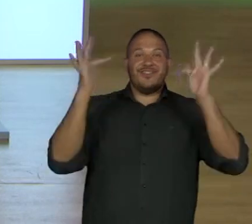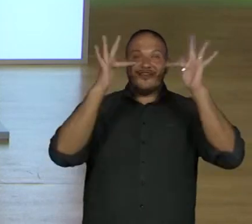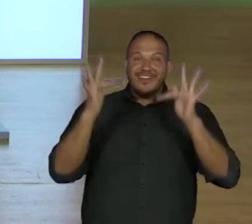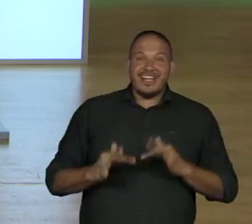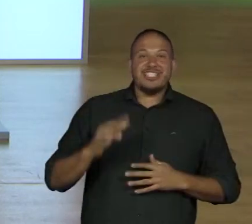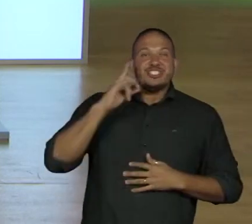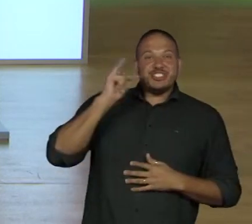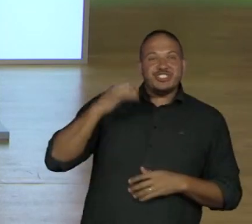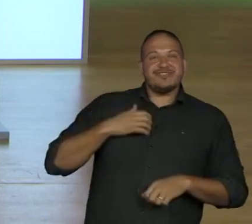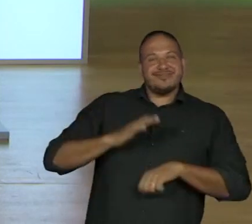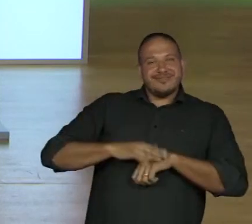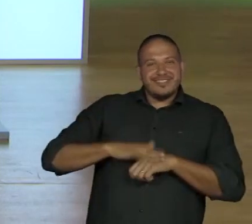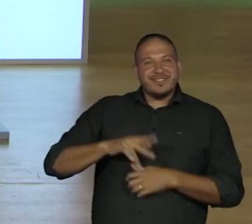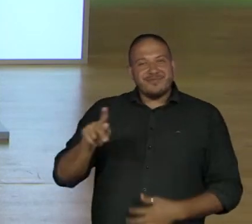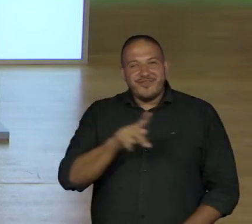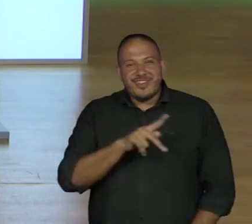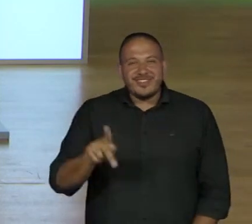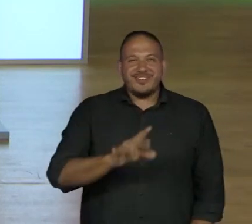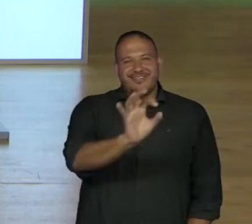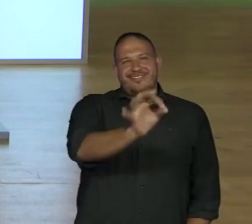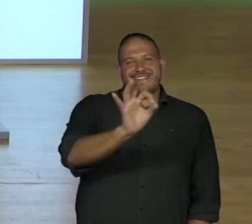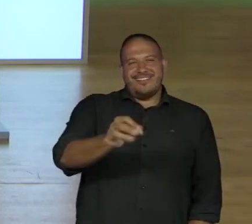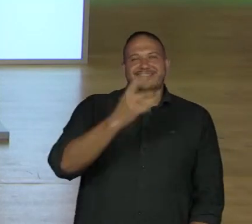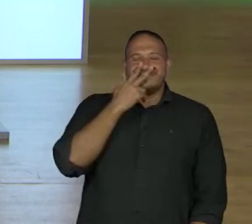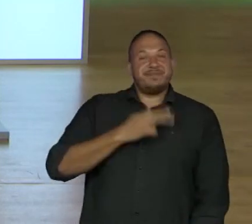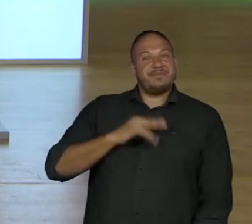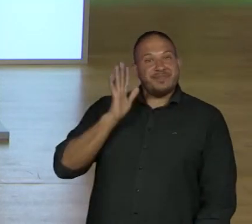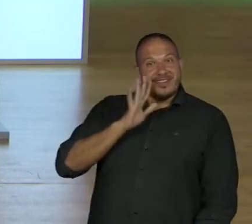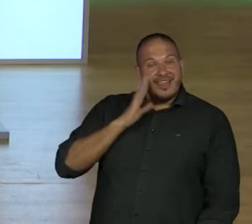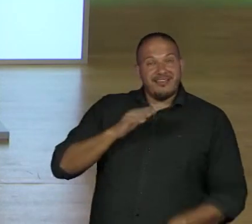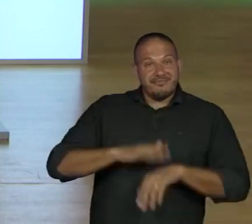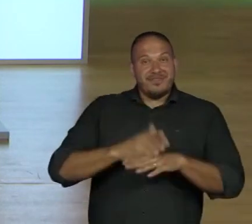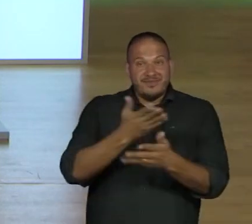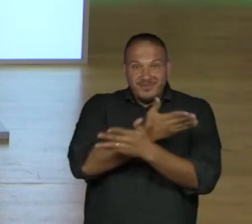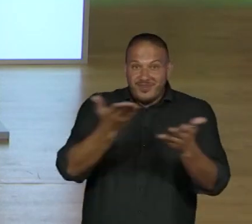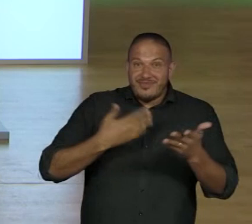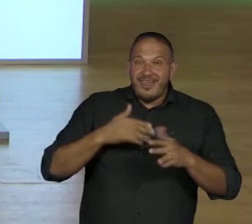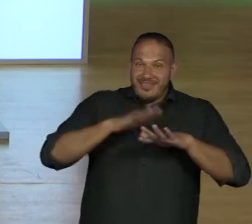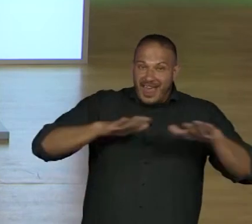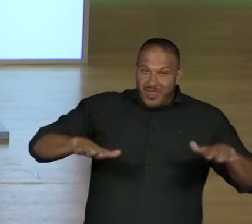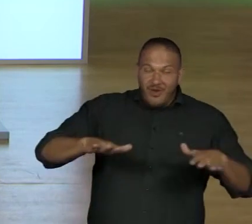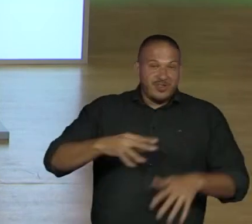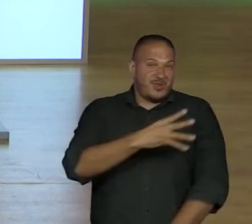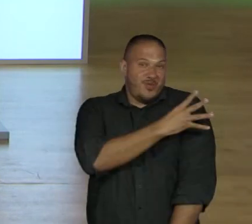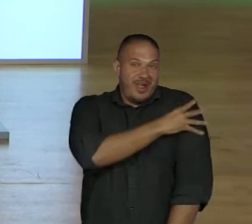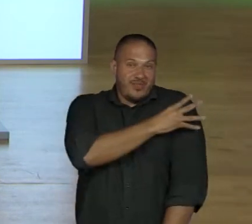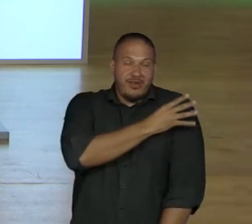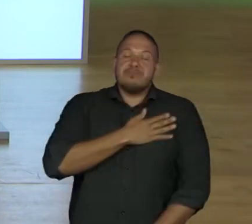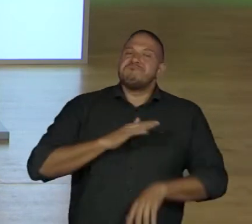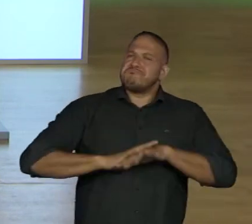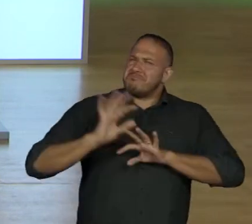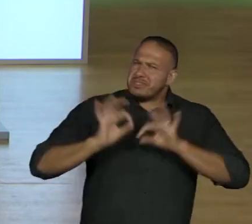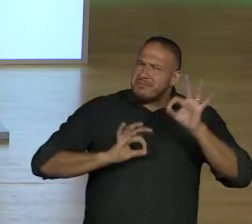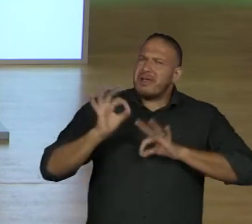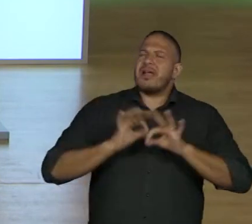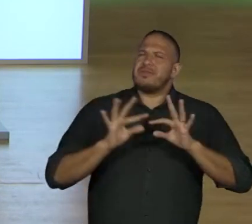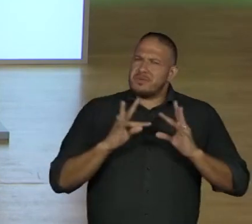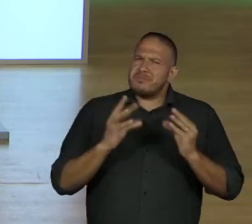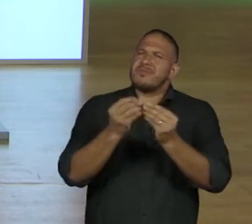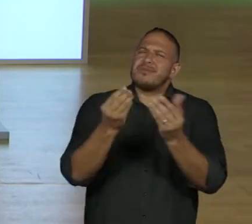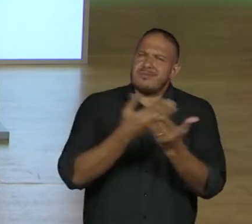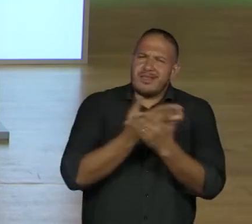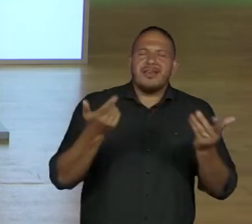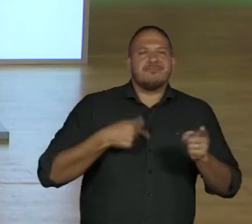para a gente, né? Isso mesmo, que legal. Bom, os alunos do quarto ano sempre estão preparadíssimos, ainda mais nessa